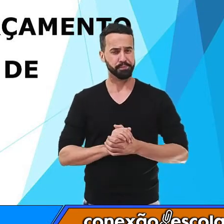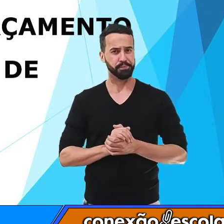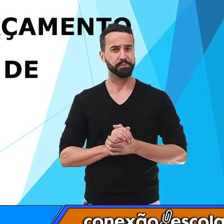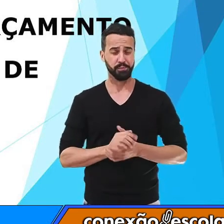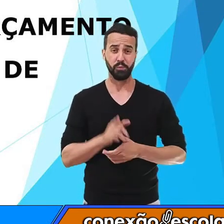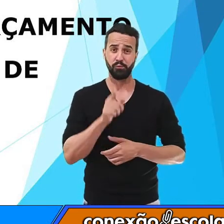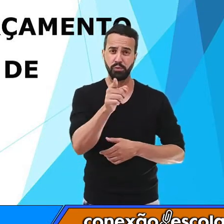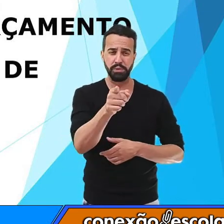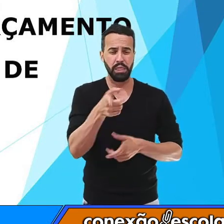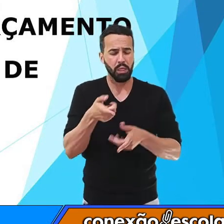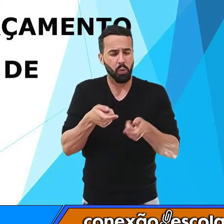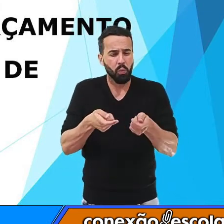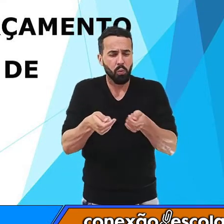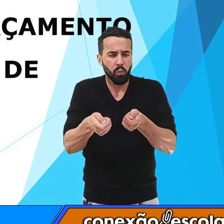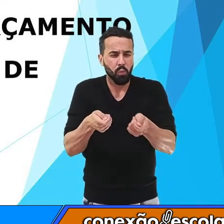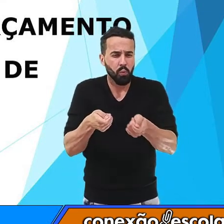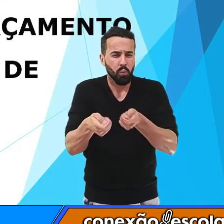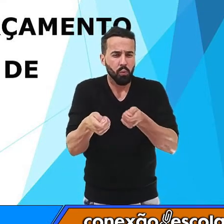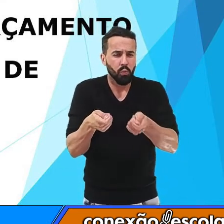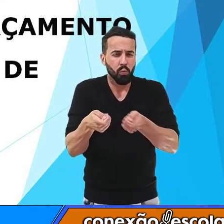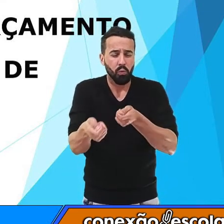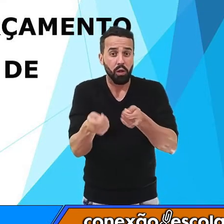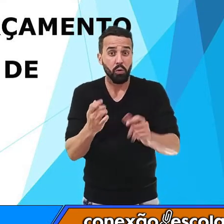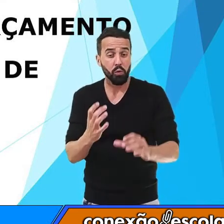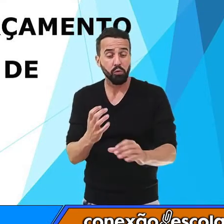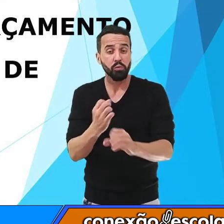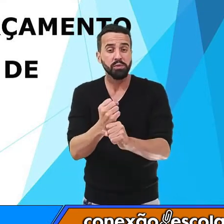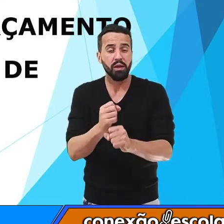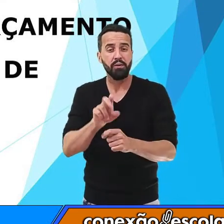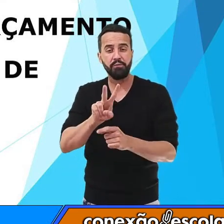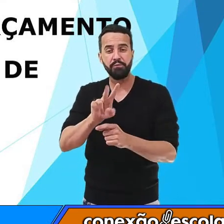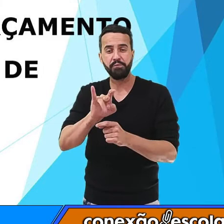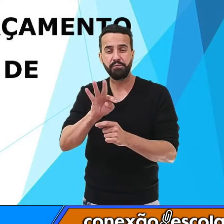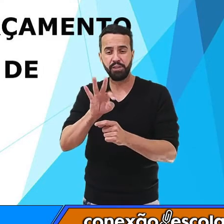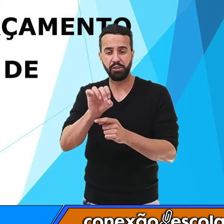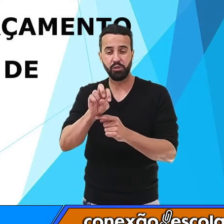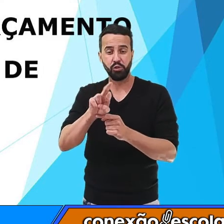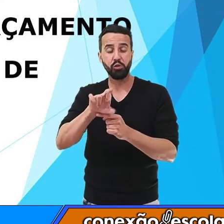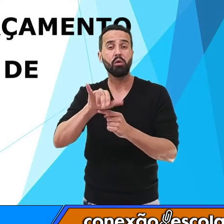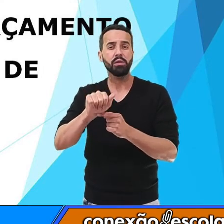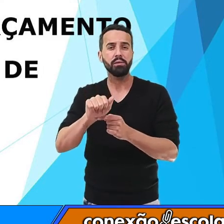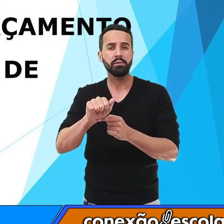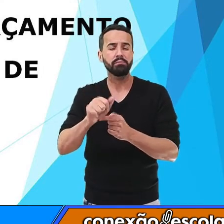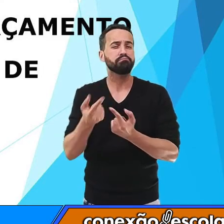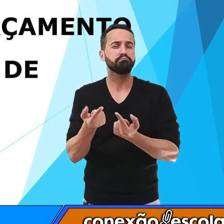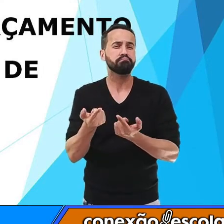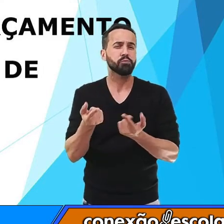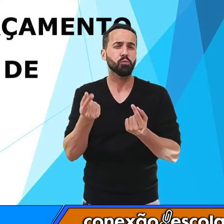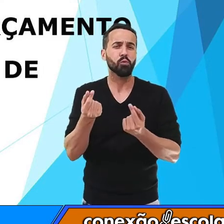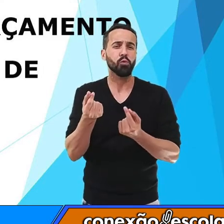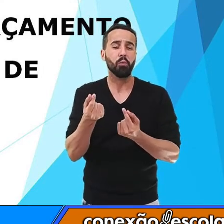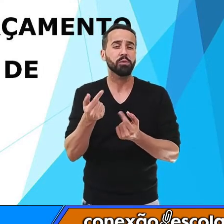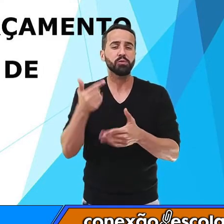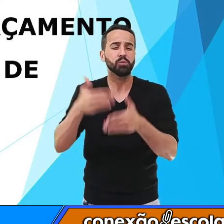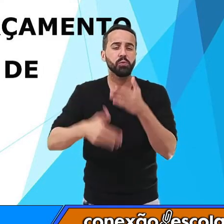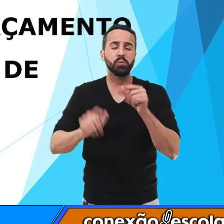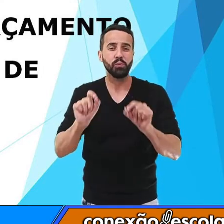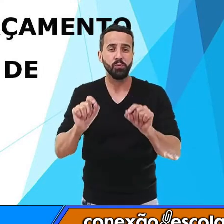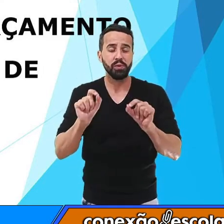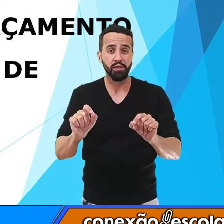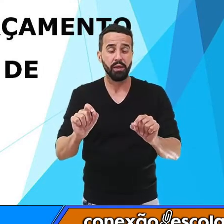de economia, qual o total economizado pela Vitória. No caso aí, basta realizar